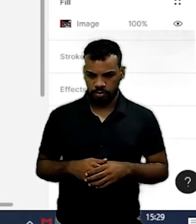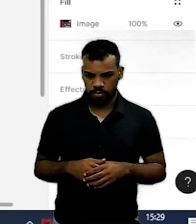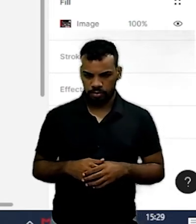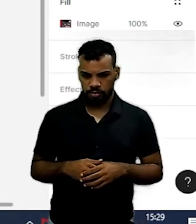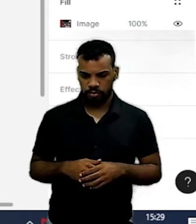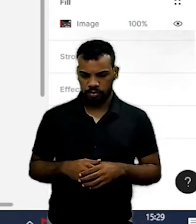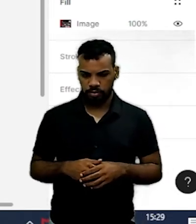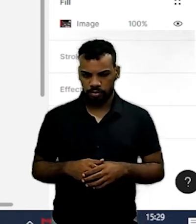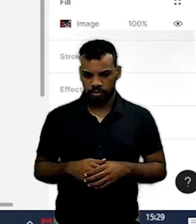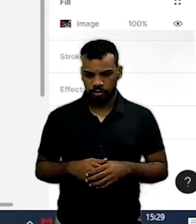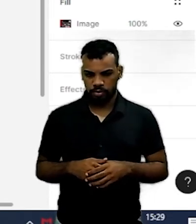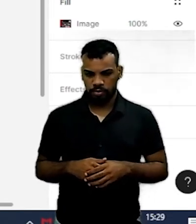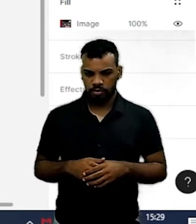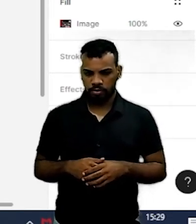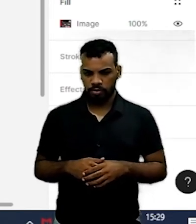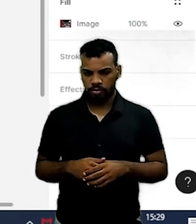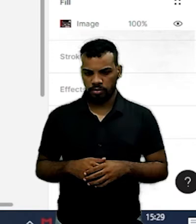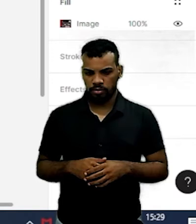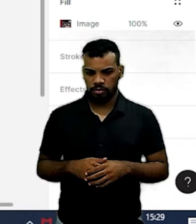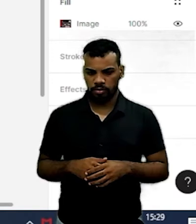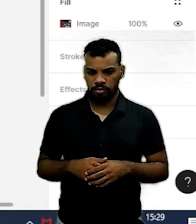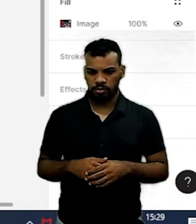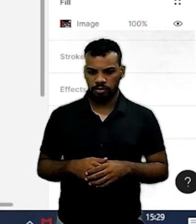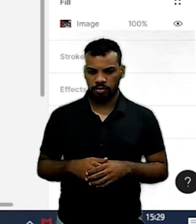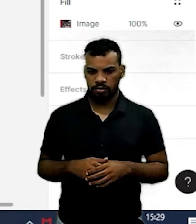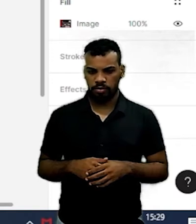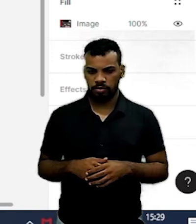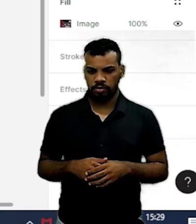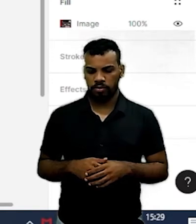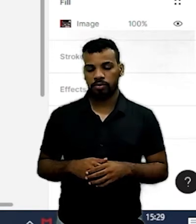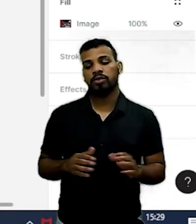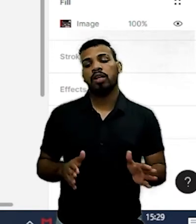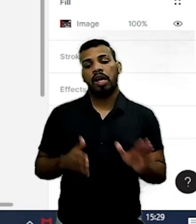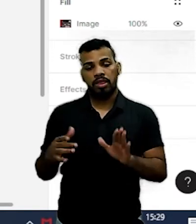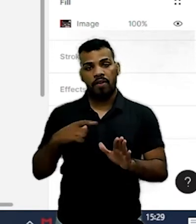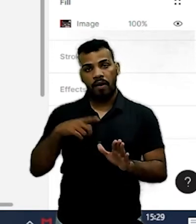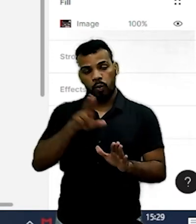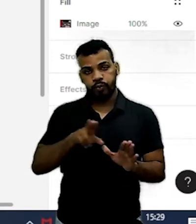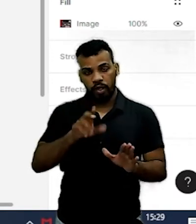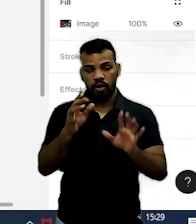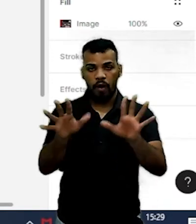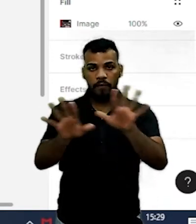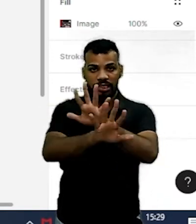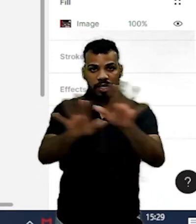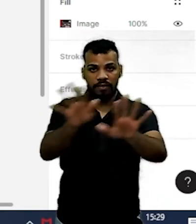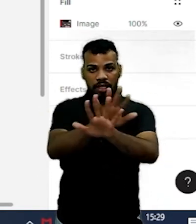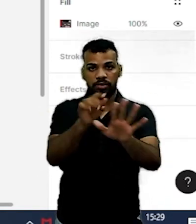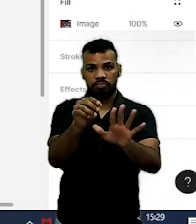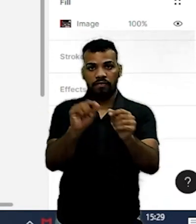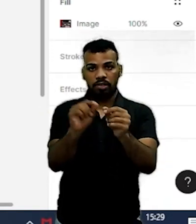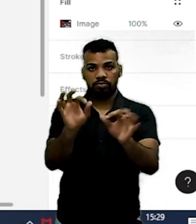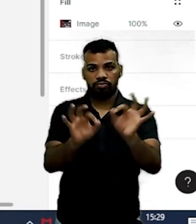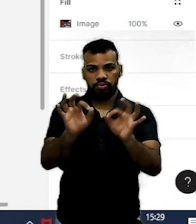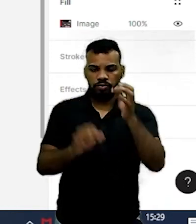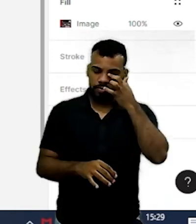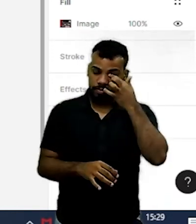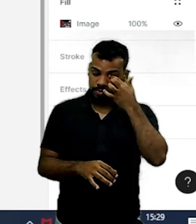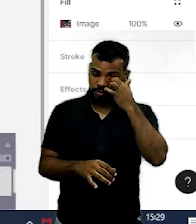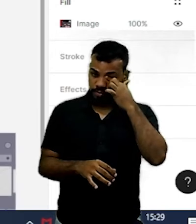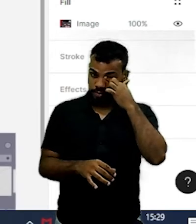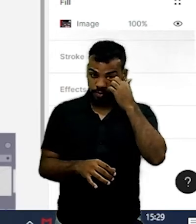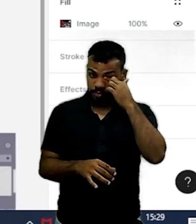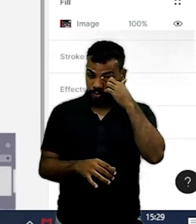Aqui do lado, a gente vai ter a parte que vamos mais utilizar para a nossa interface. Nós temos aqui alguns